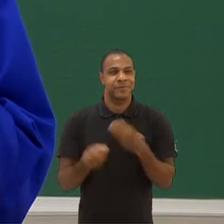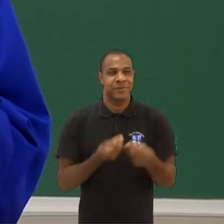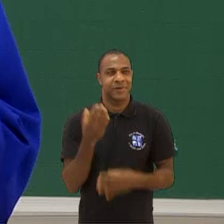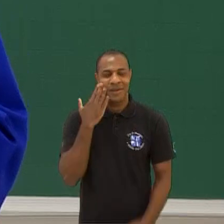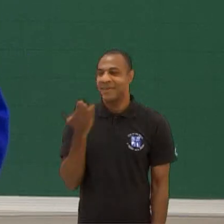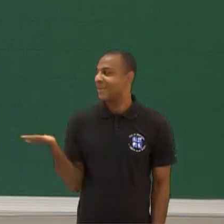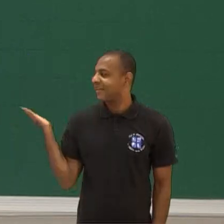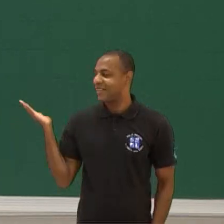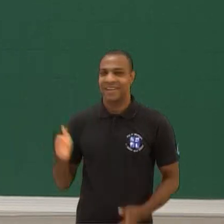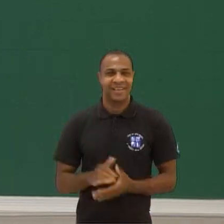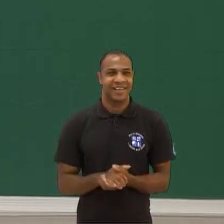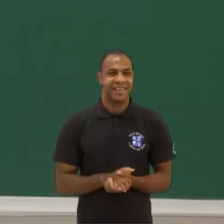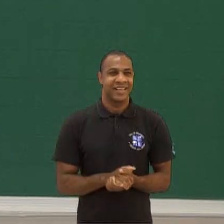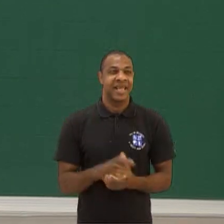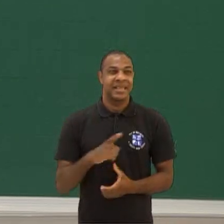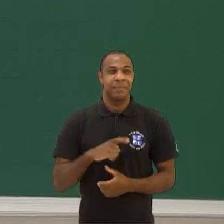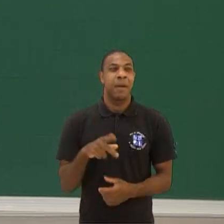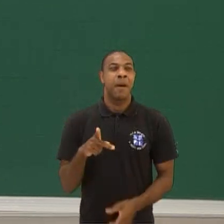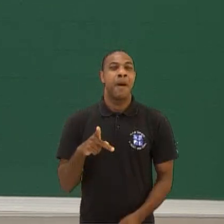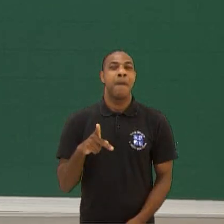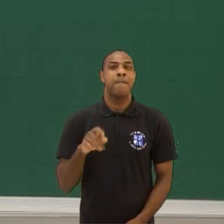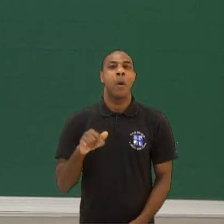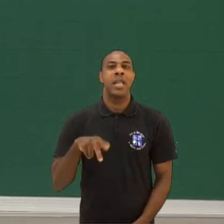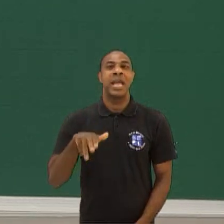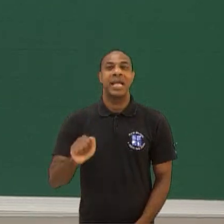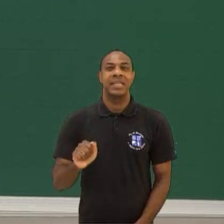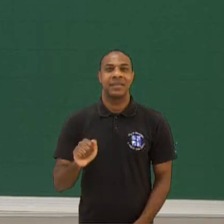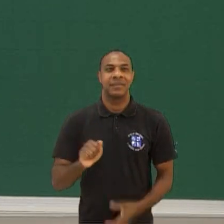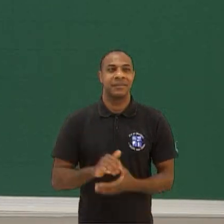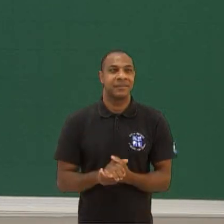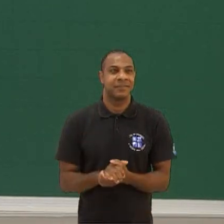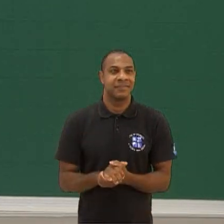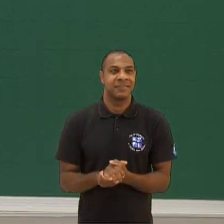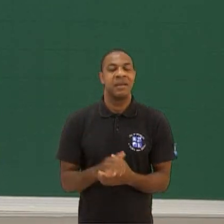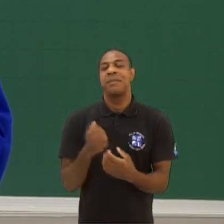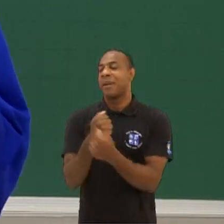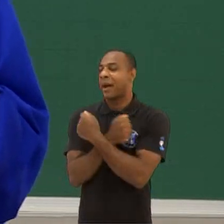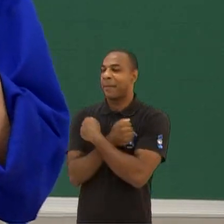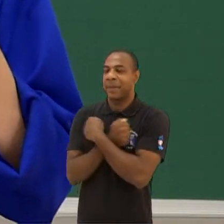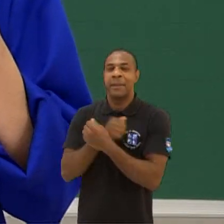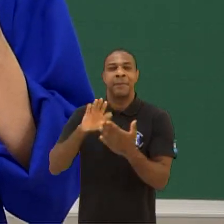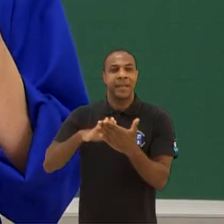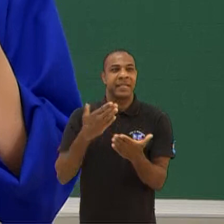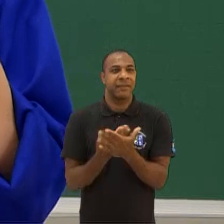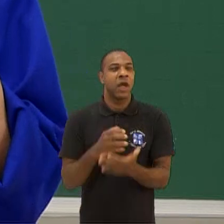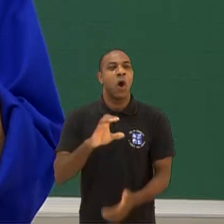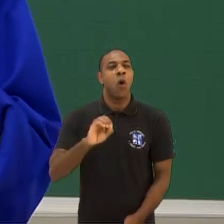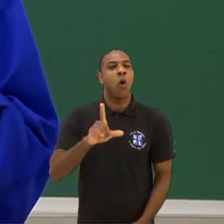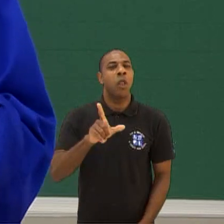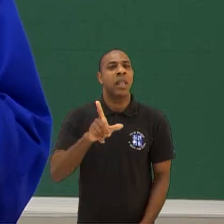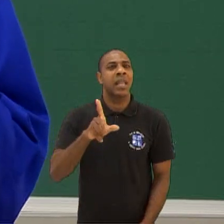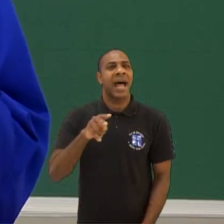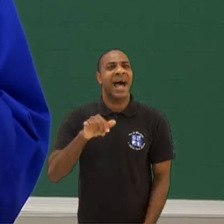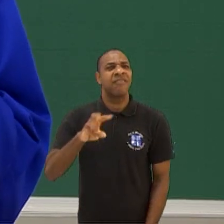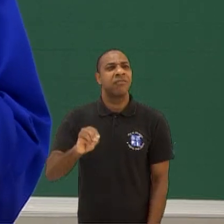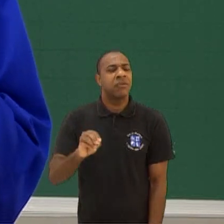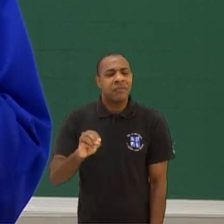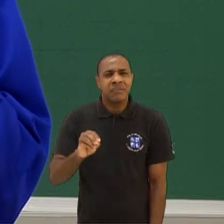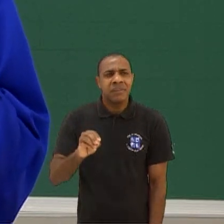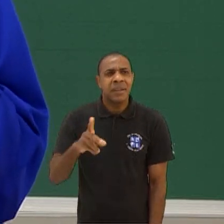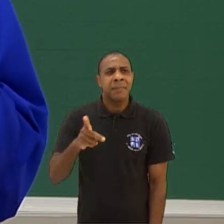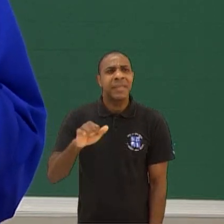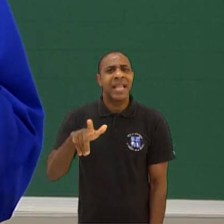Temos aqui a Poliana. Sou Ana, manda um abraço para a escola Olavo Bilac de Medianeira.